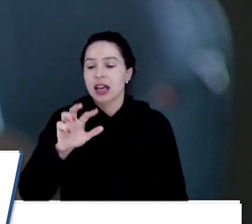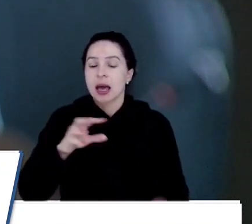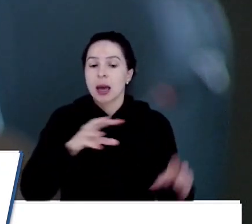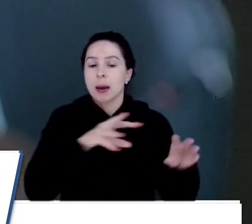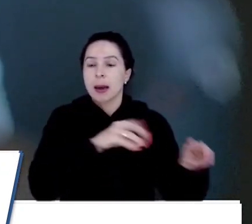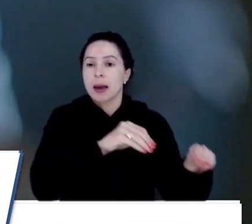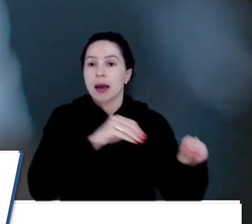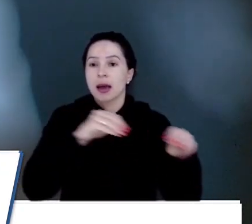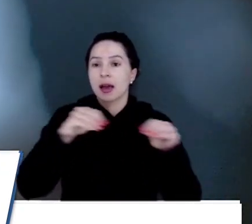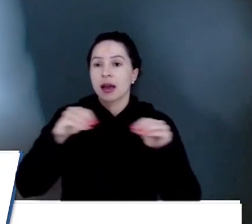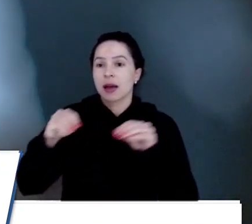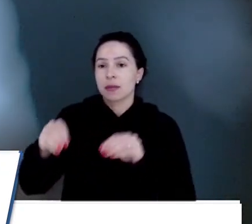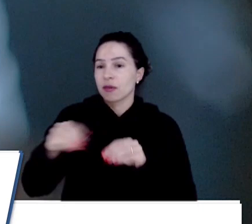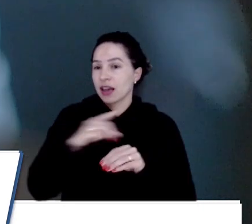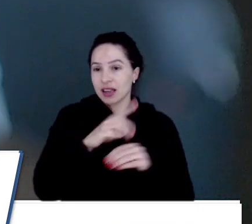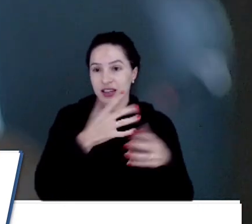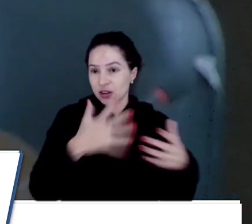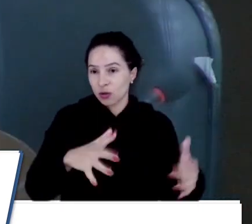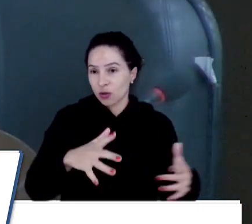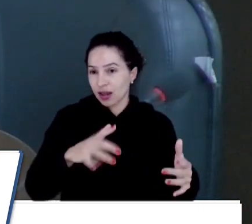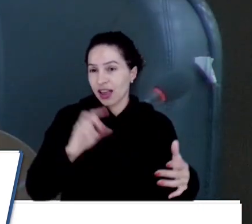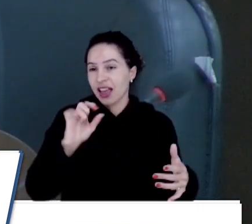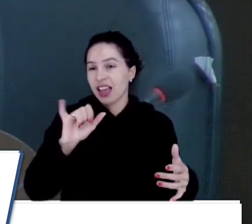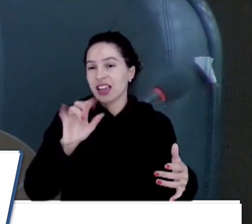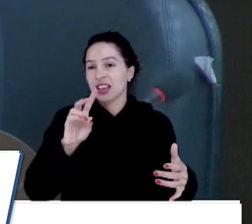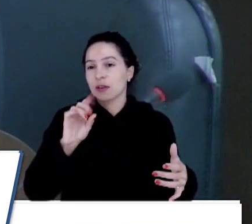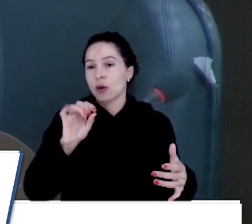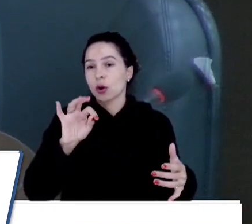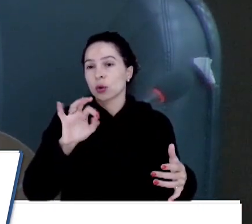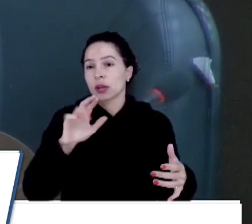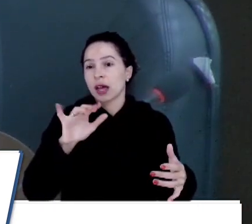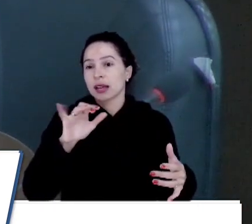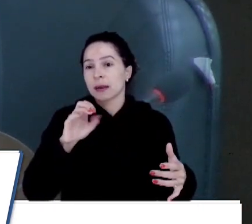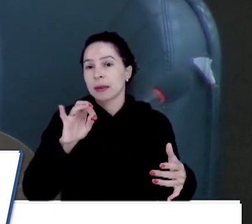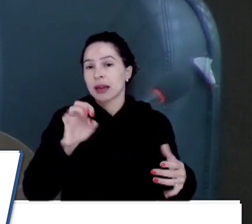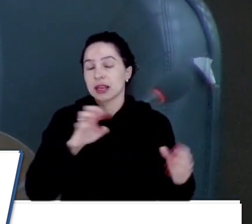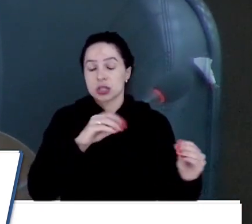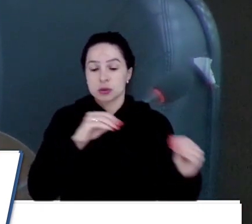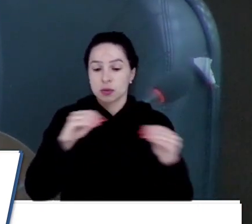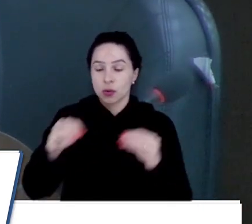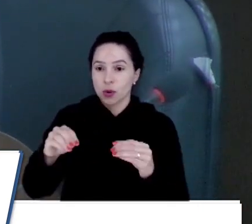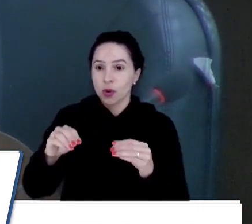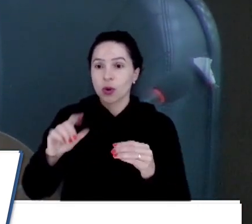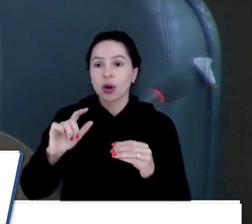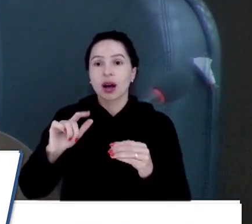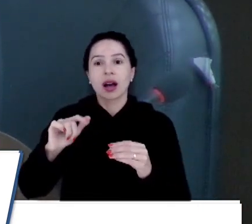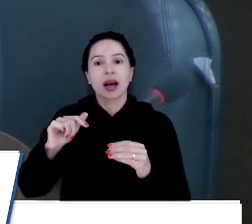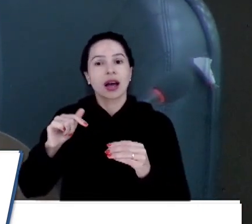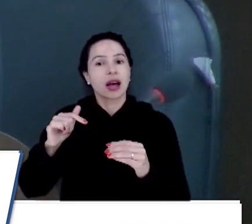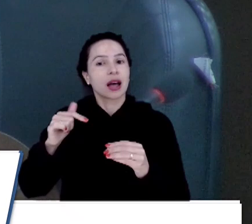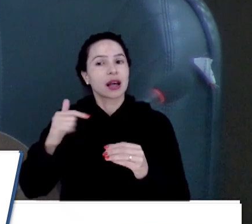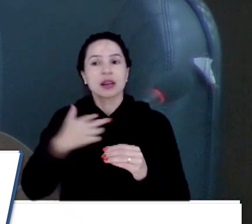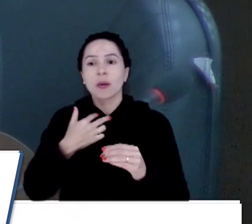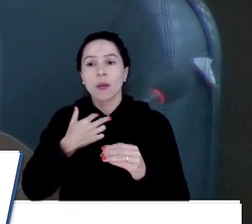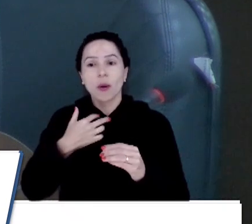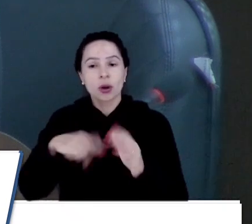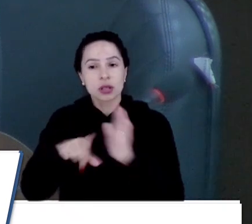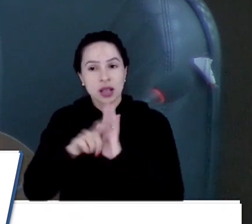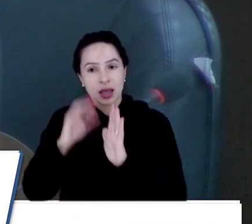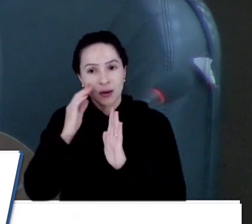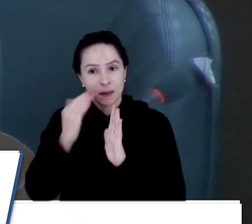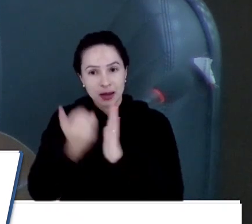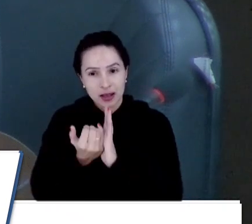remover involuntariamente as pessoas do local em que esteja ocupando fora das hipóteses legais ou